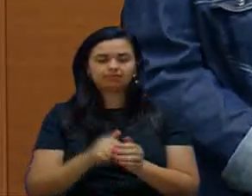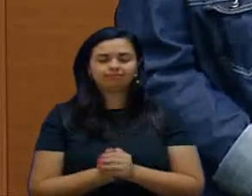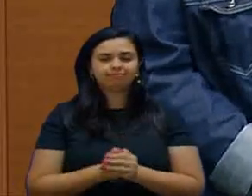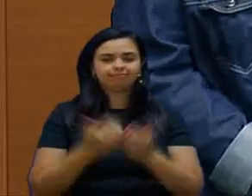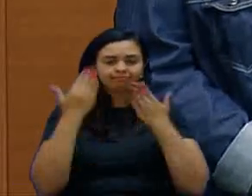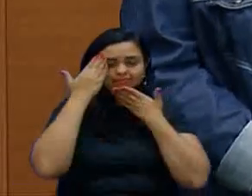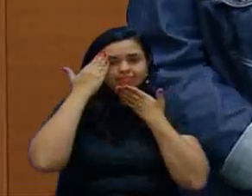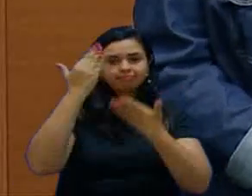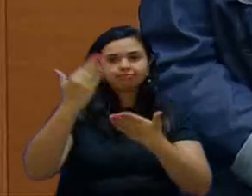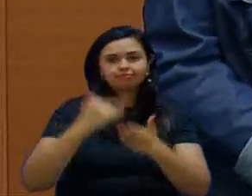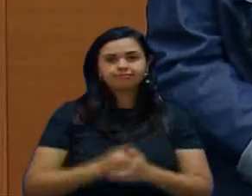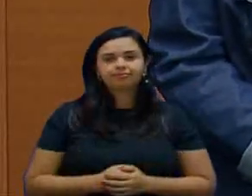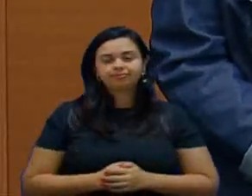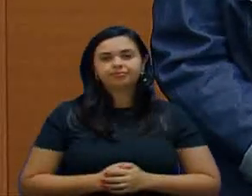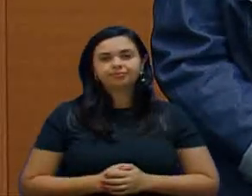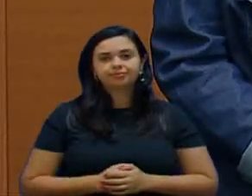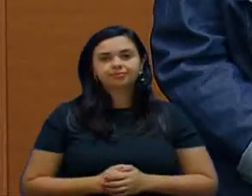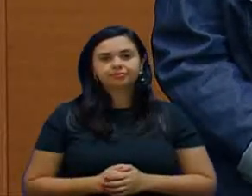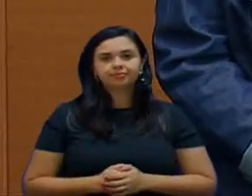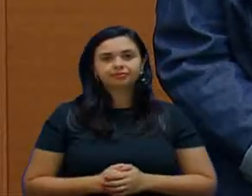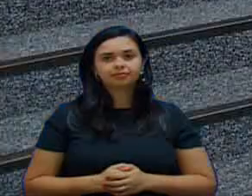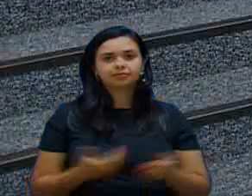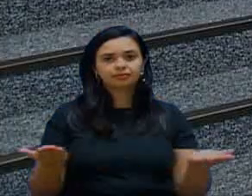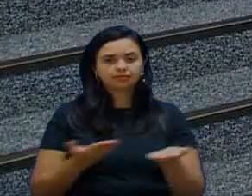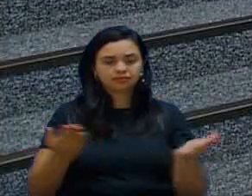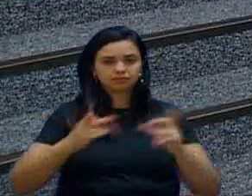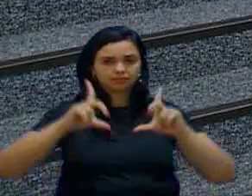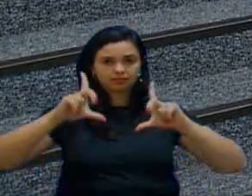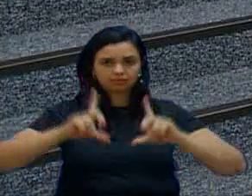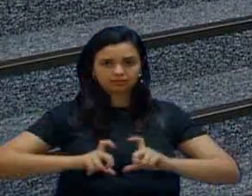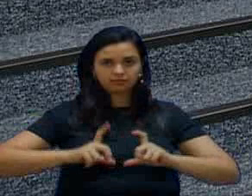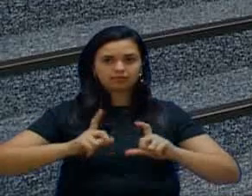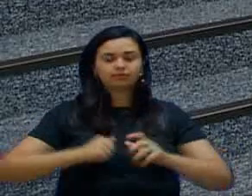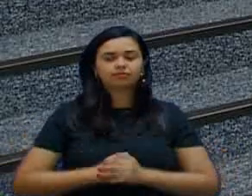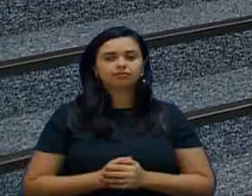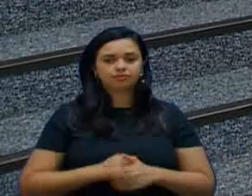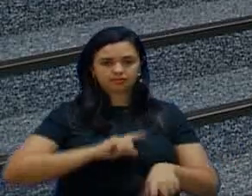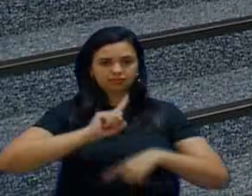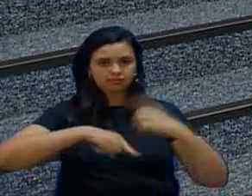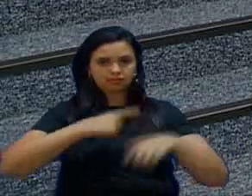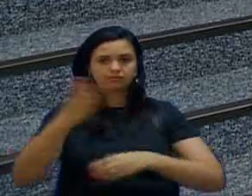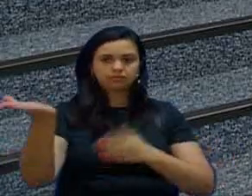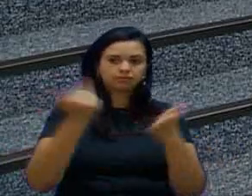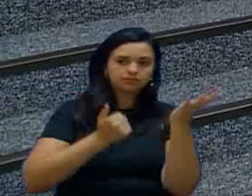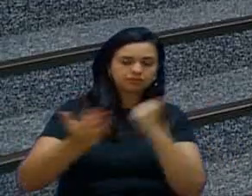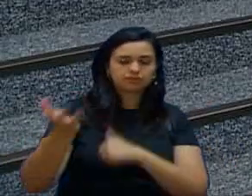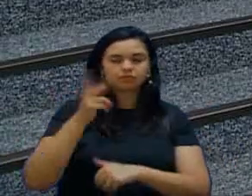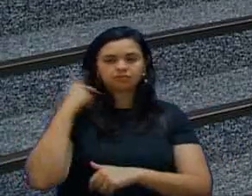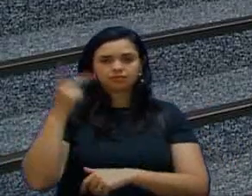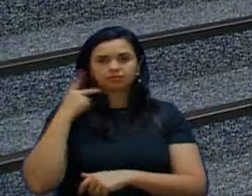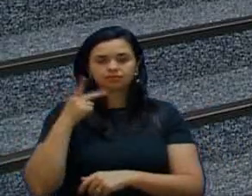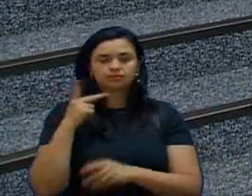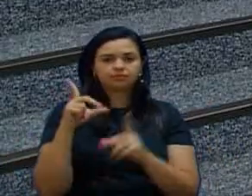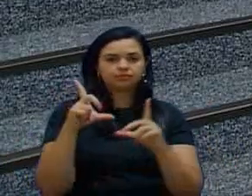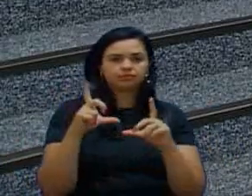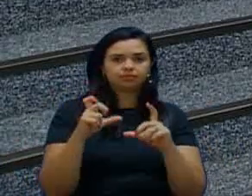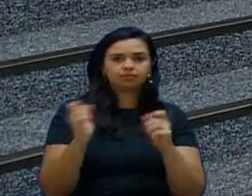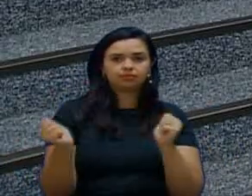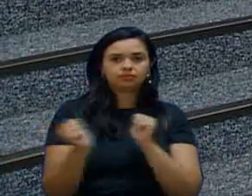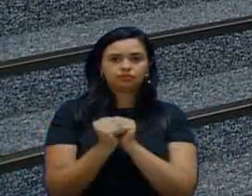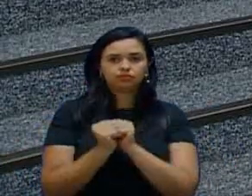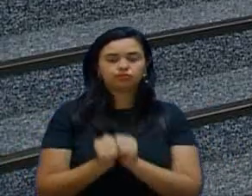Por favor. Eu vou deixar, deixa eu só tirar uma foto aqui oficial então com ela e em seguida chamar os vereadores também. Já pode segurar aqui, Fausto, por